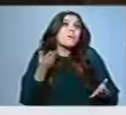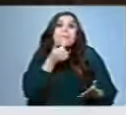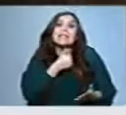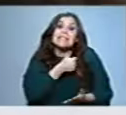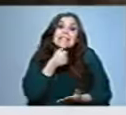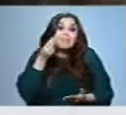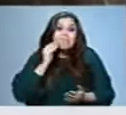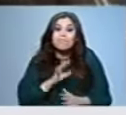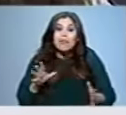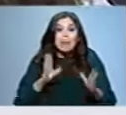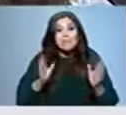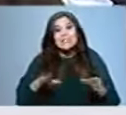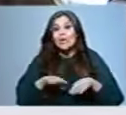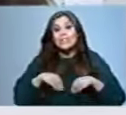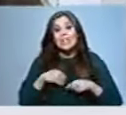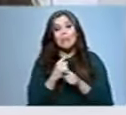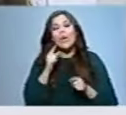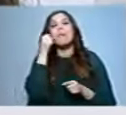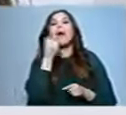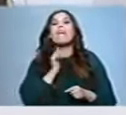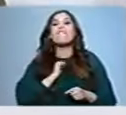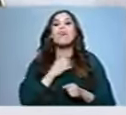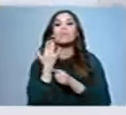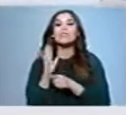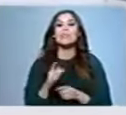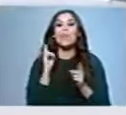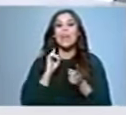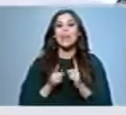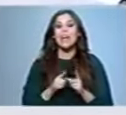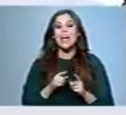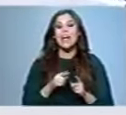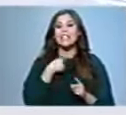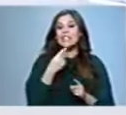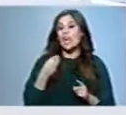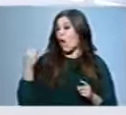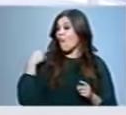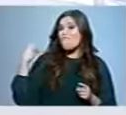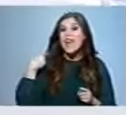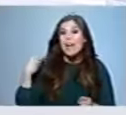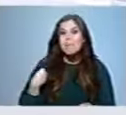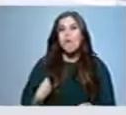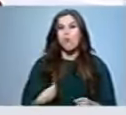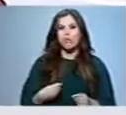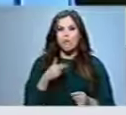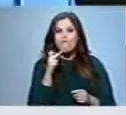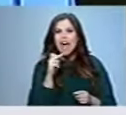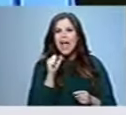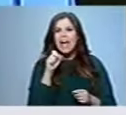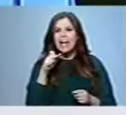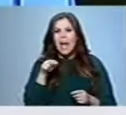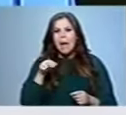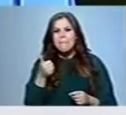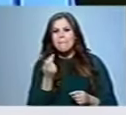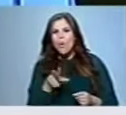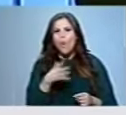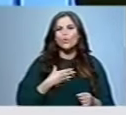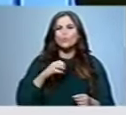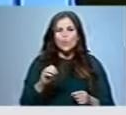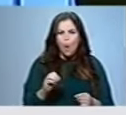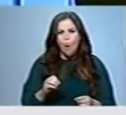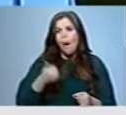Que remédio! Uma coisa que eu achei bastante interessante no meu pai, por exemplo, foi que ele chamou-me vagabundo 45 mil vezes para eu ir à boleia. Eu fui e vim, correu tudo